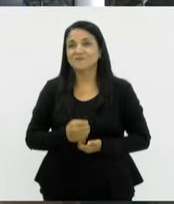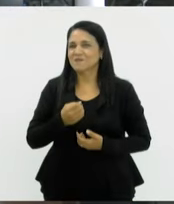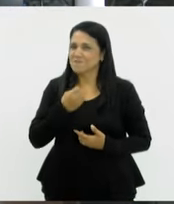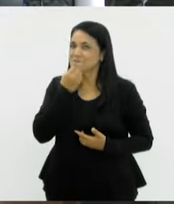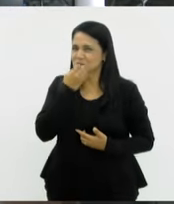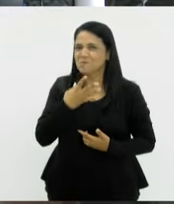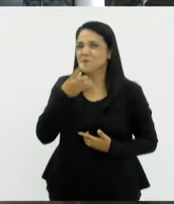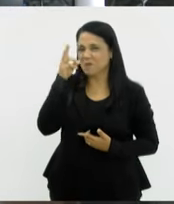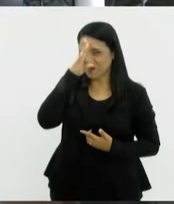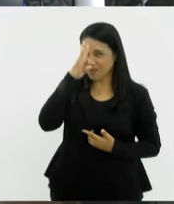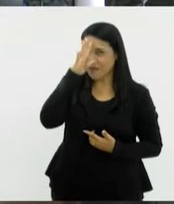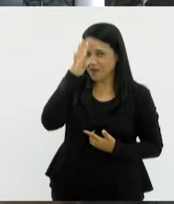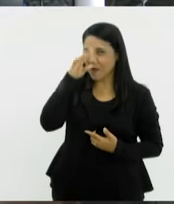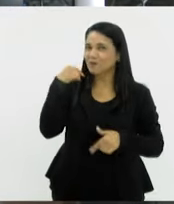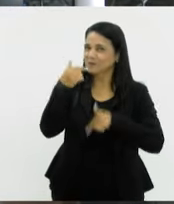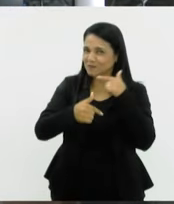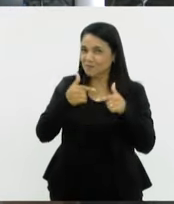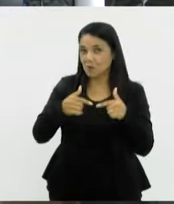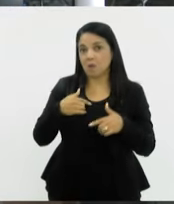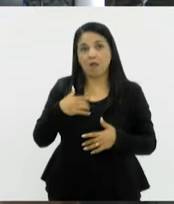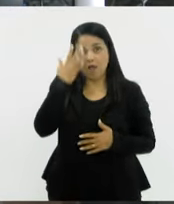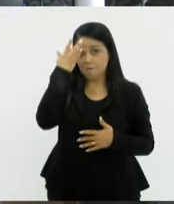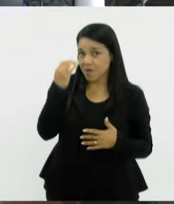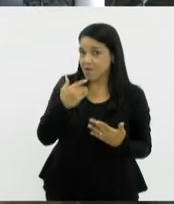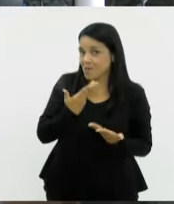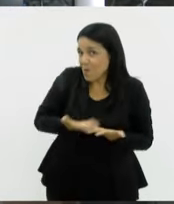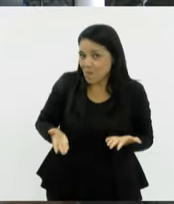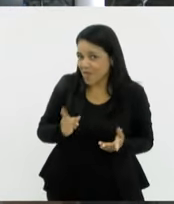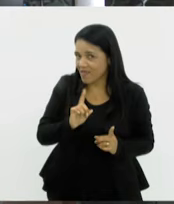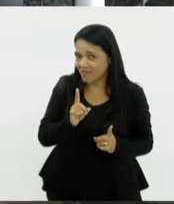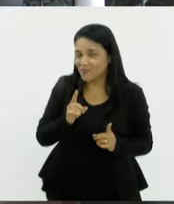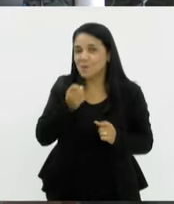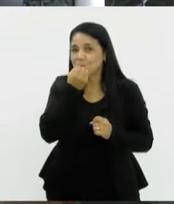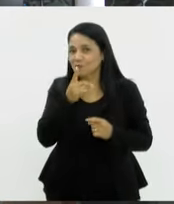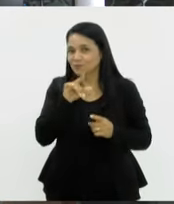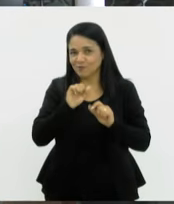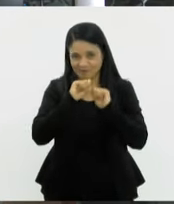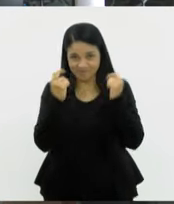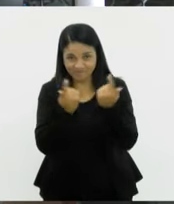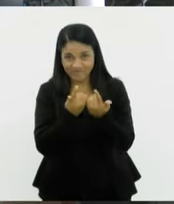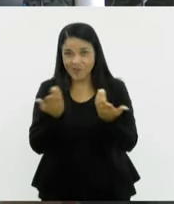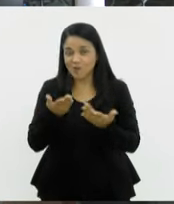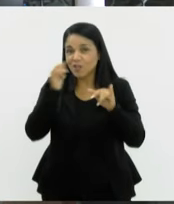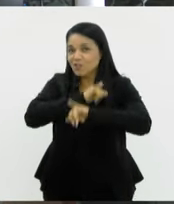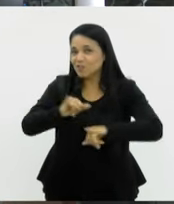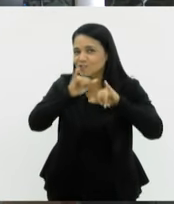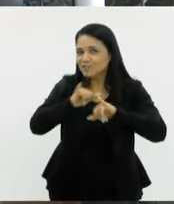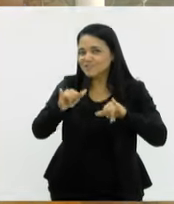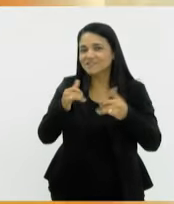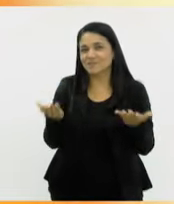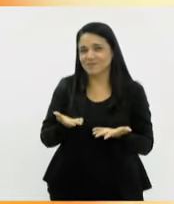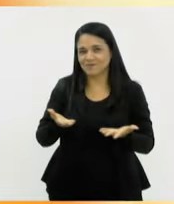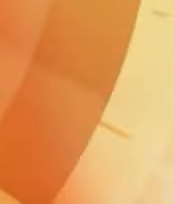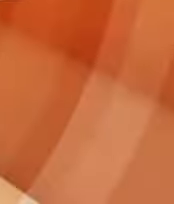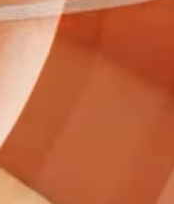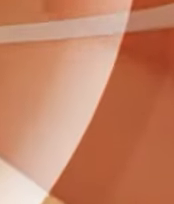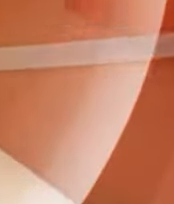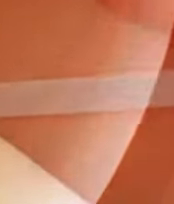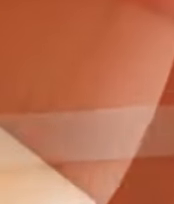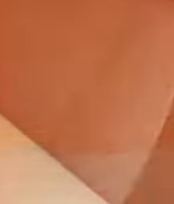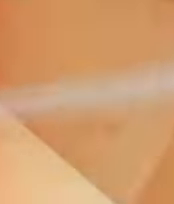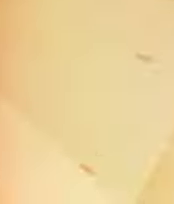Muito legal o trabalho deles e vocês não podem perder amanhã o Bom Dia Leste. E vamos agora ao nosso giro de notícias de hoje.